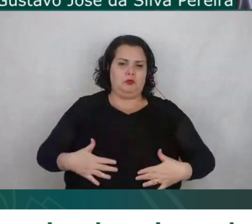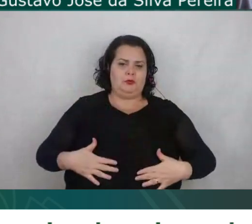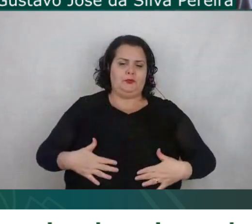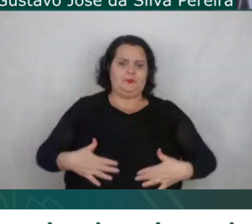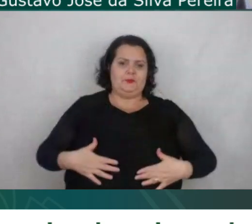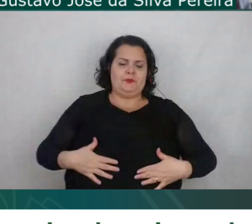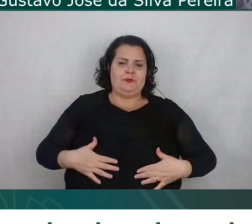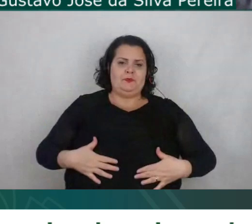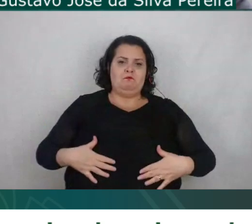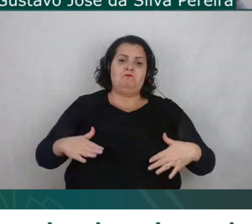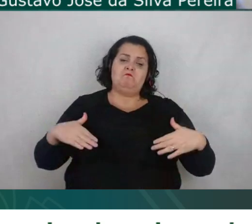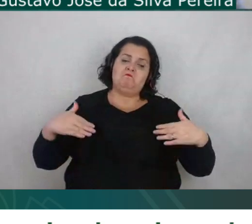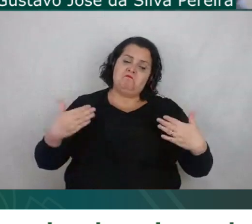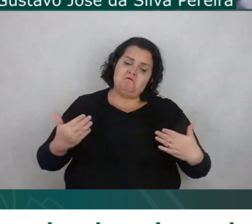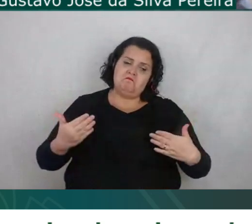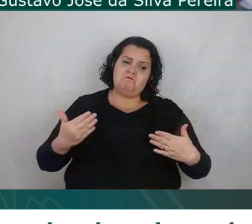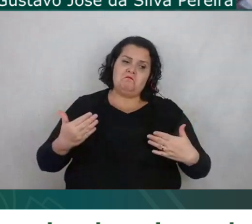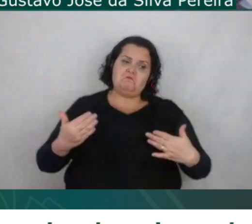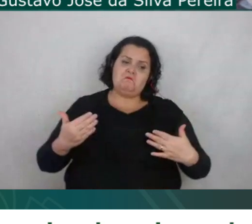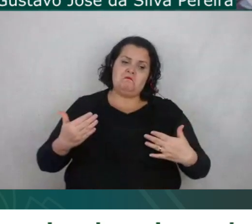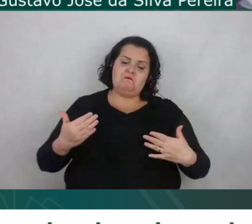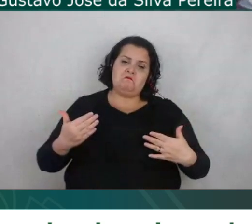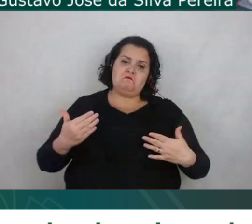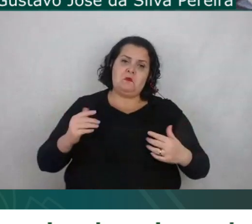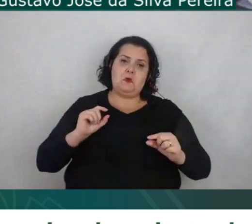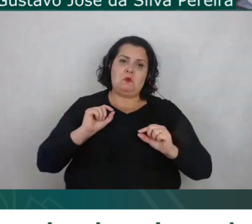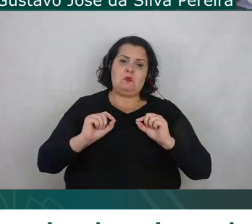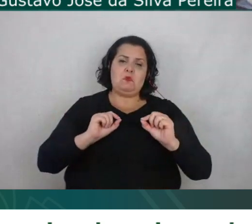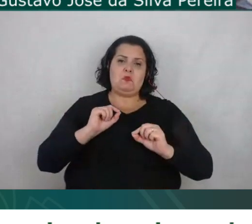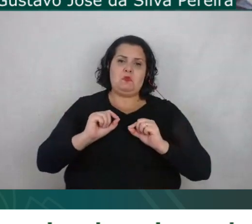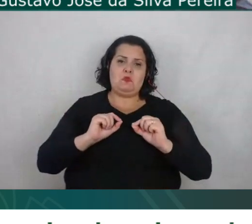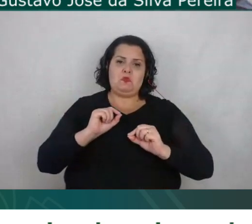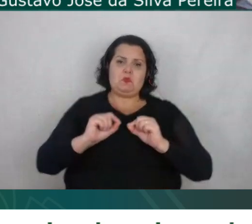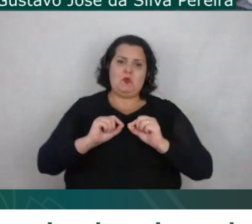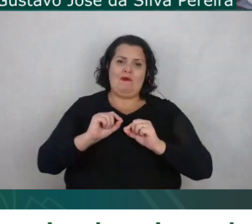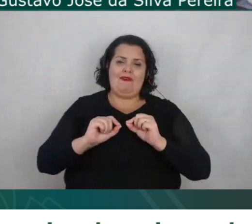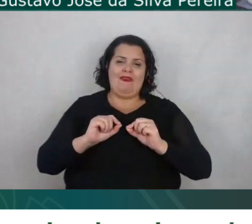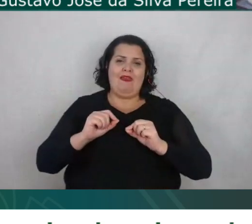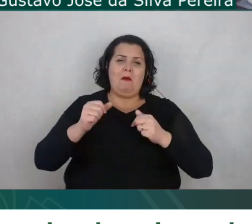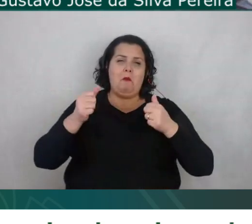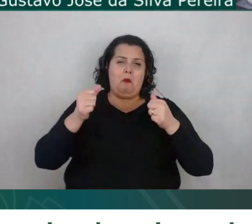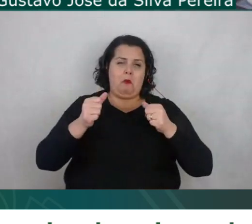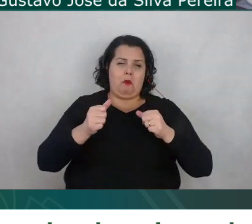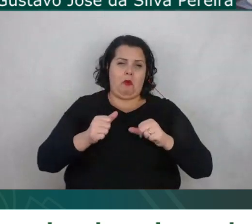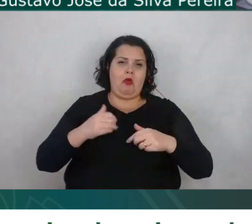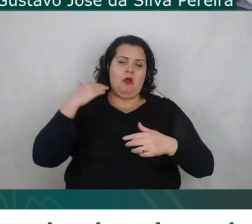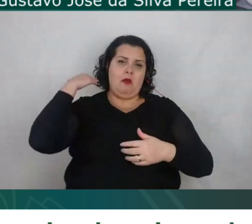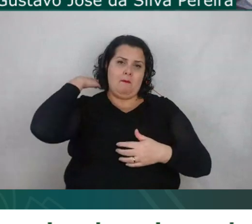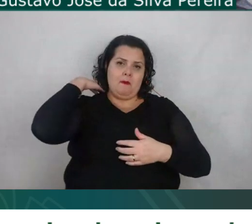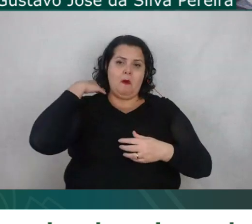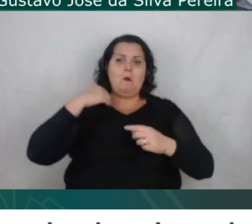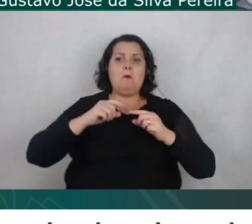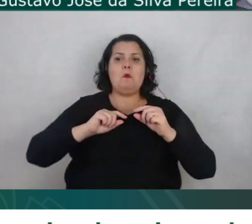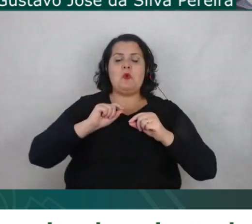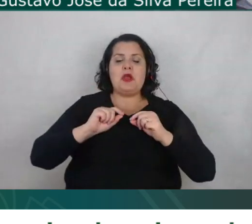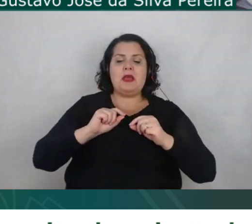provavelmente o pulmão é um órgão-alvo, porque é a via de entrada principal do vírus no nosso organismo. A